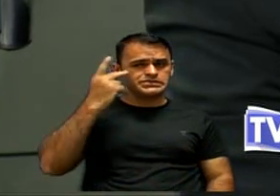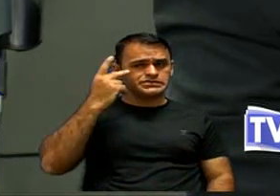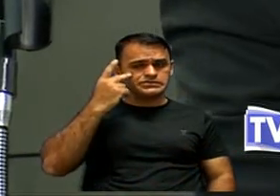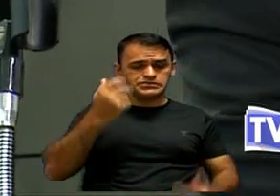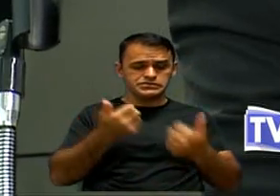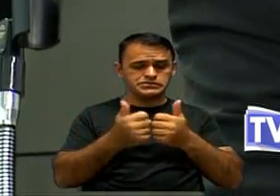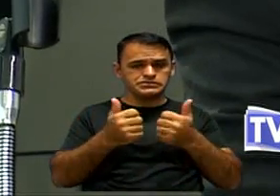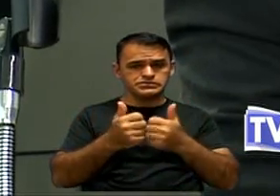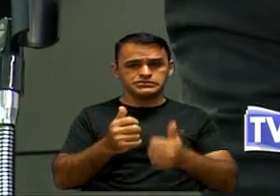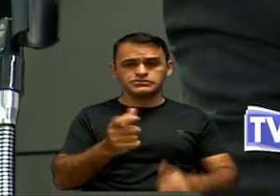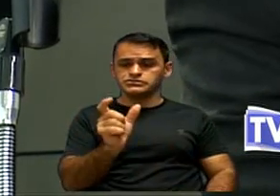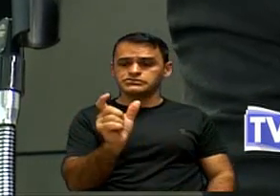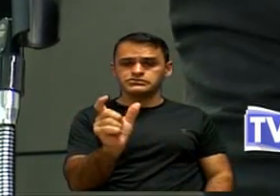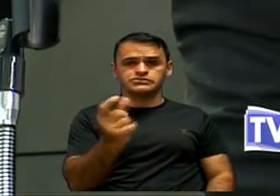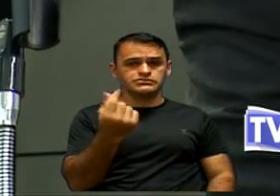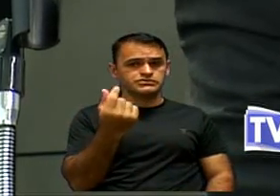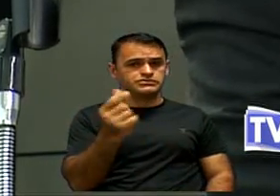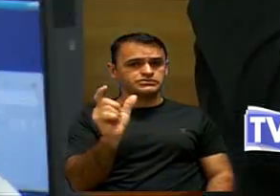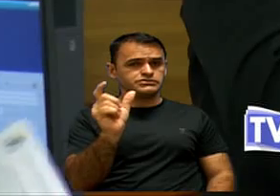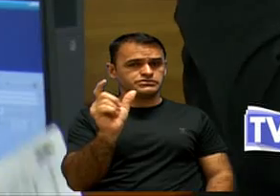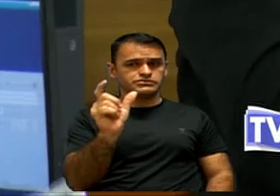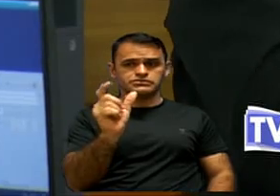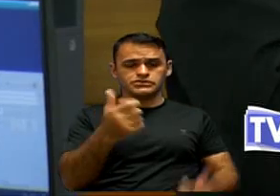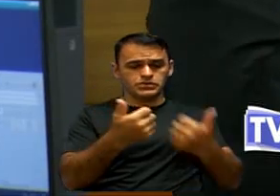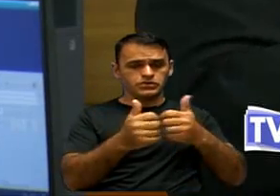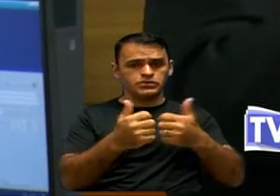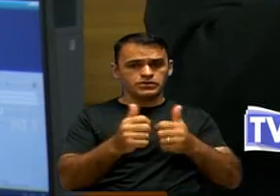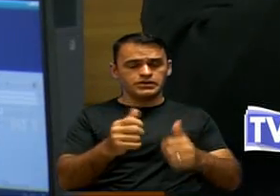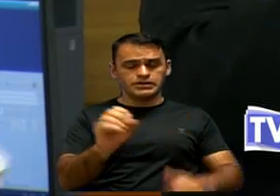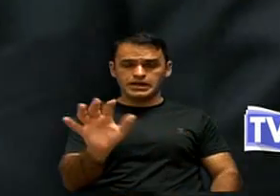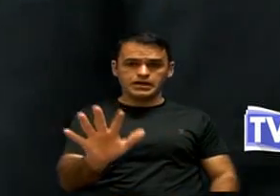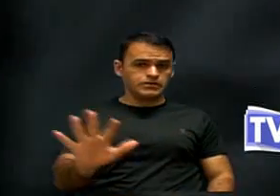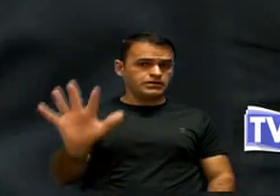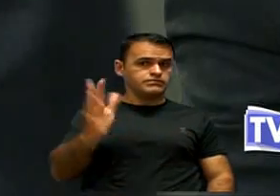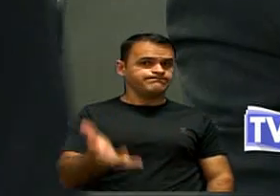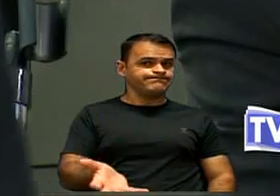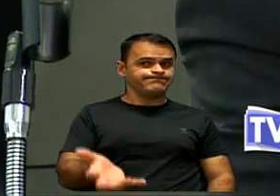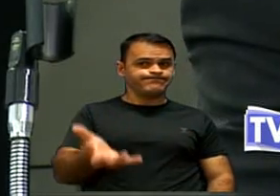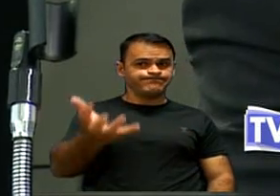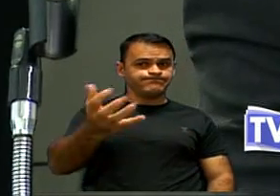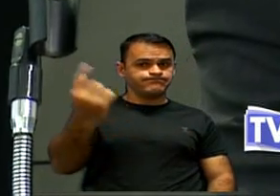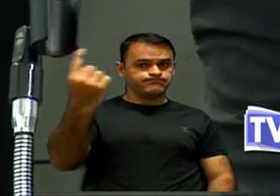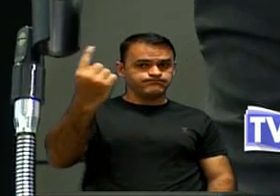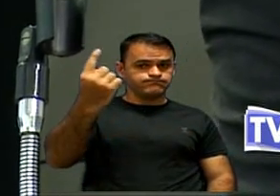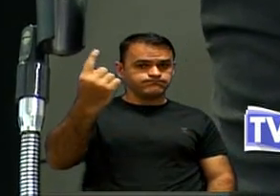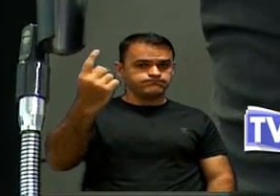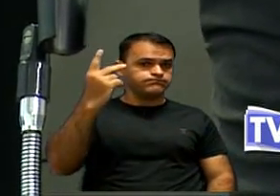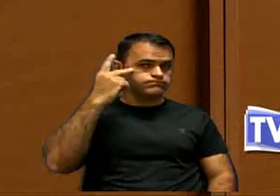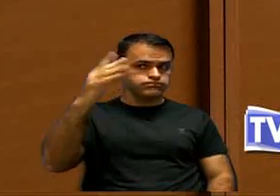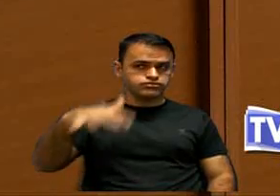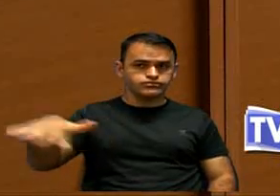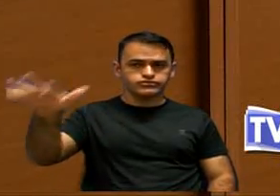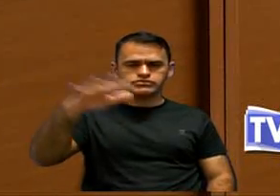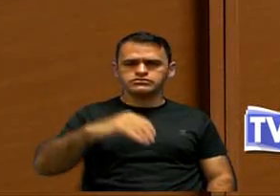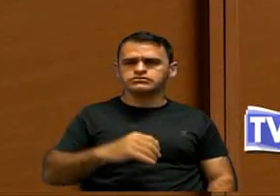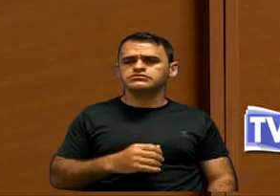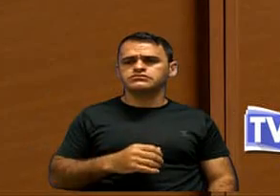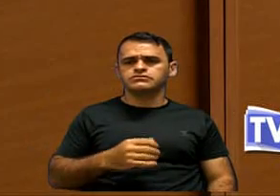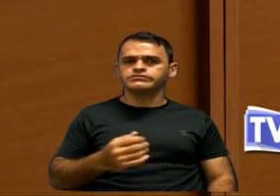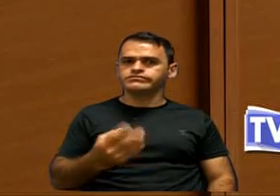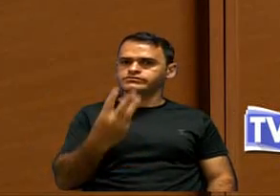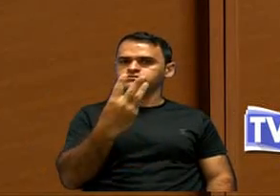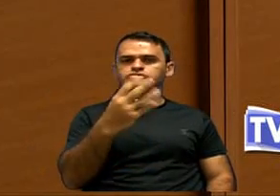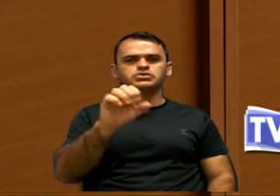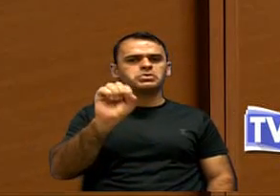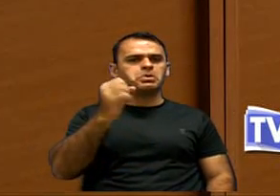para diminuir, tem que aumentar. Tem que aumentar. Você que é o dono da Urbis. Oh, concordo, já foi. Concordo com vocês. 30 ônibus novos, né?